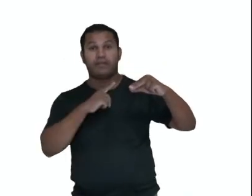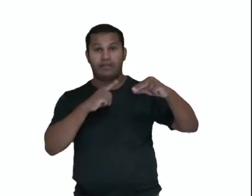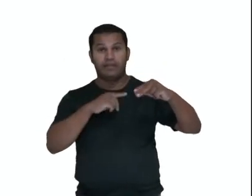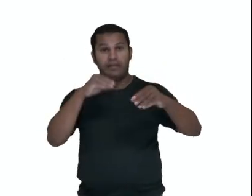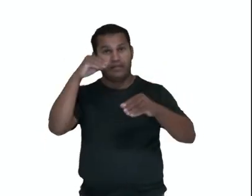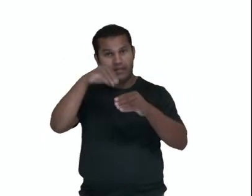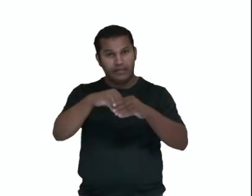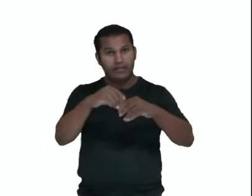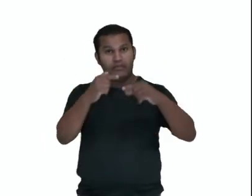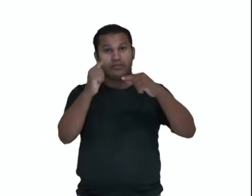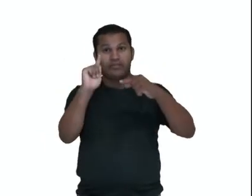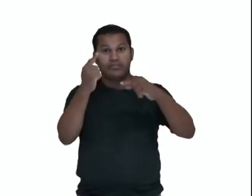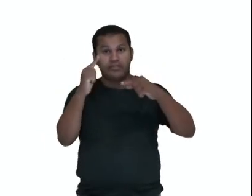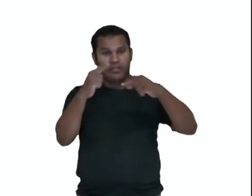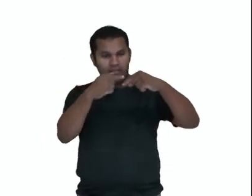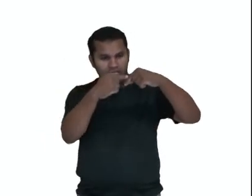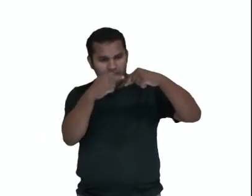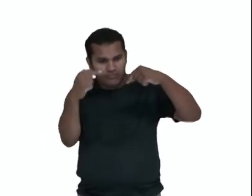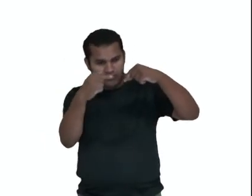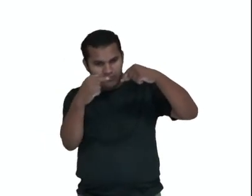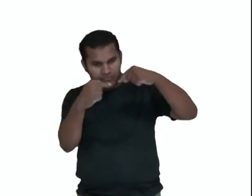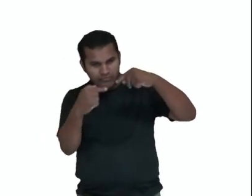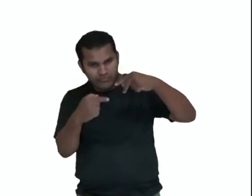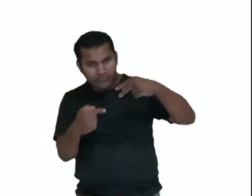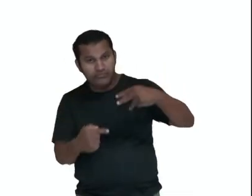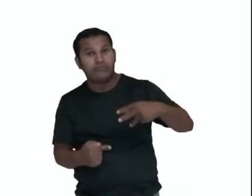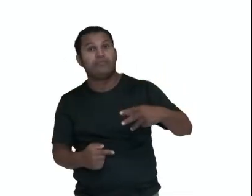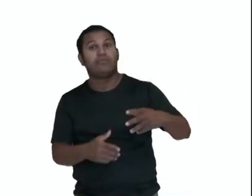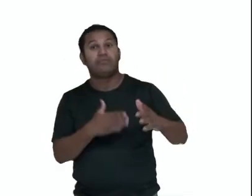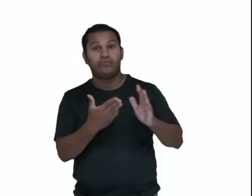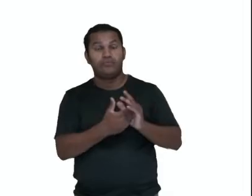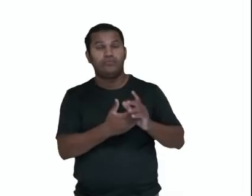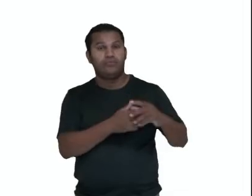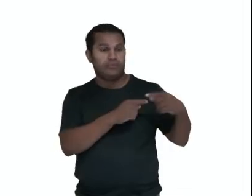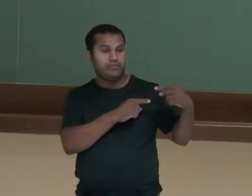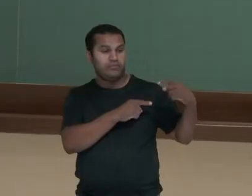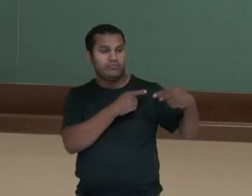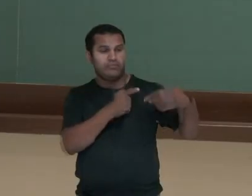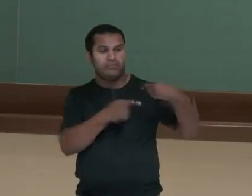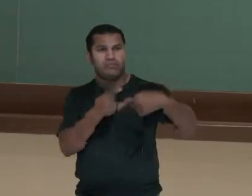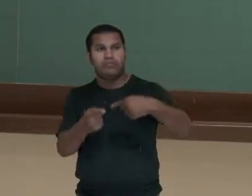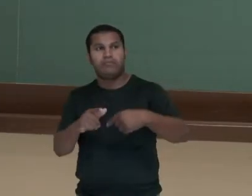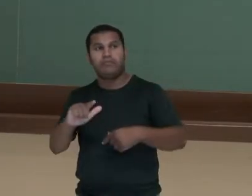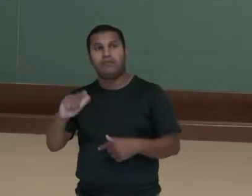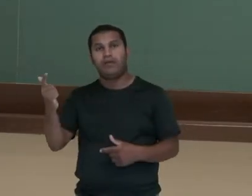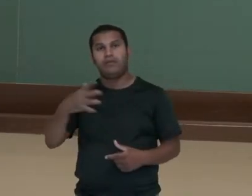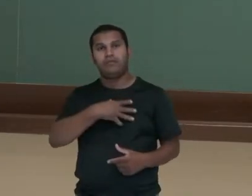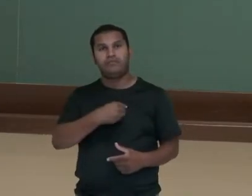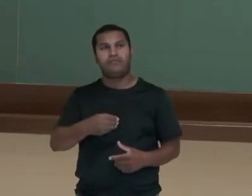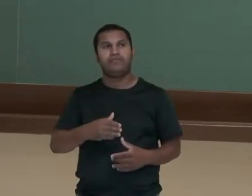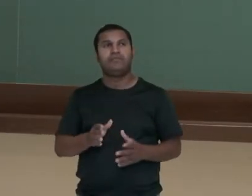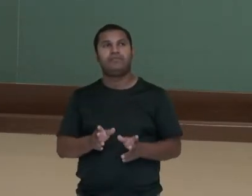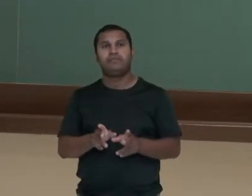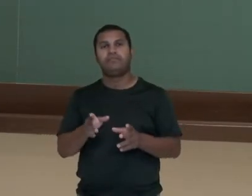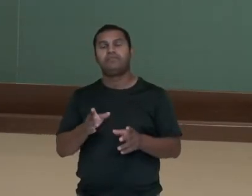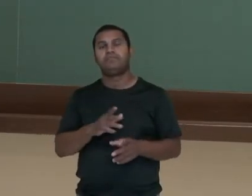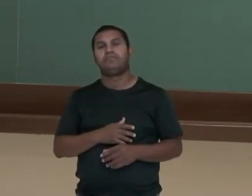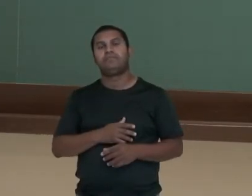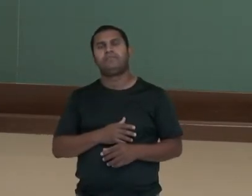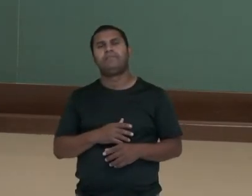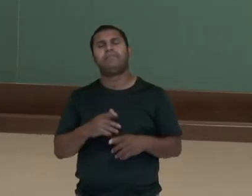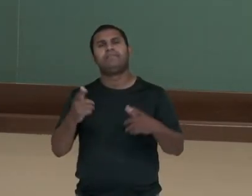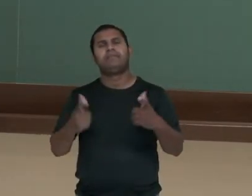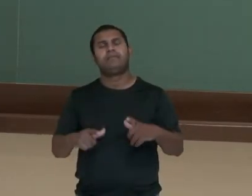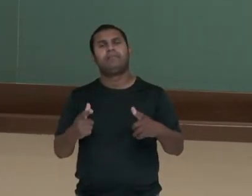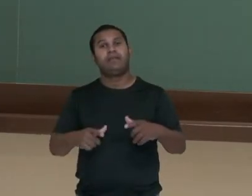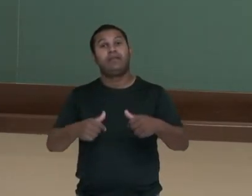seus descendentes. Então, hereditariedade. Os seres vivos possuem hereditariedade. Eles se adaptam ao